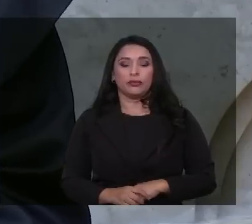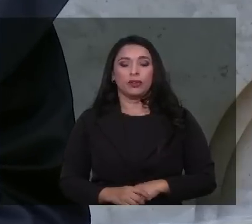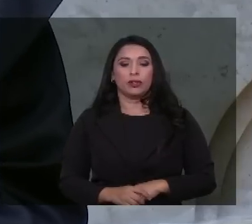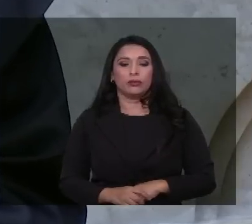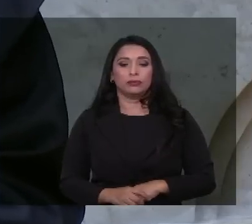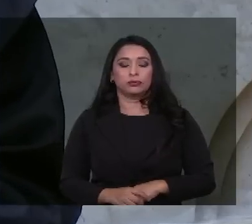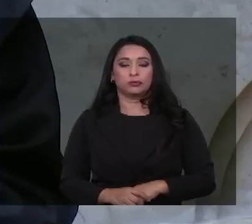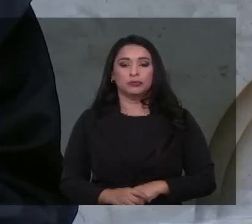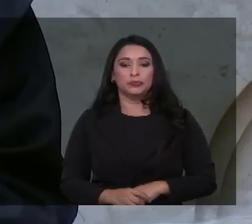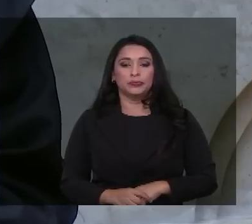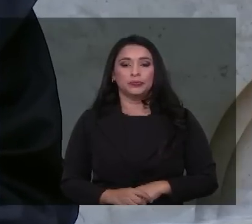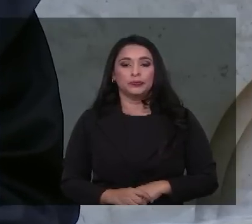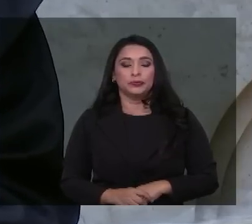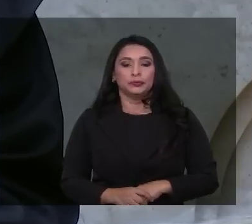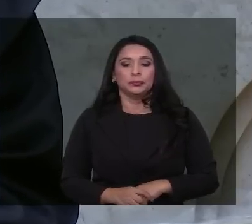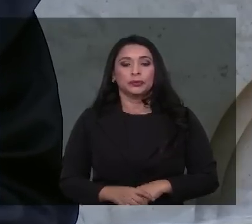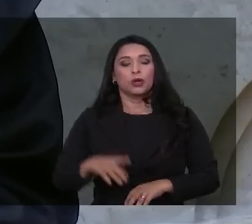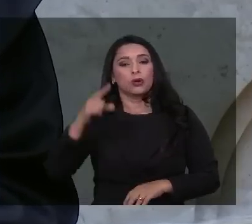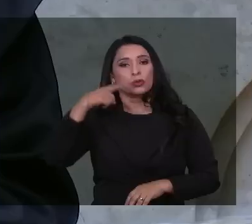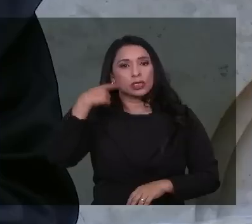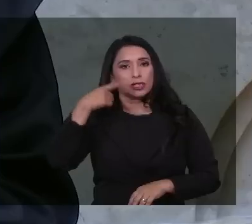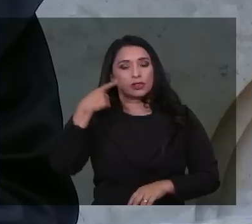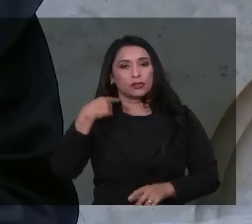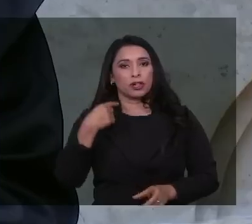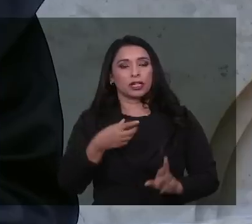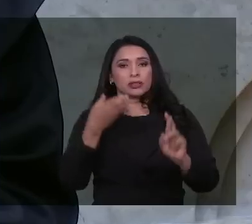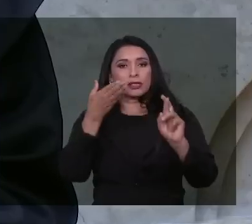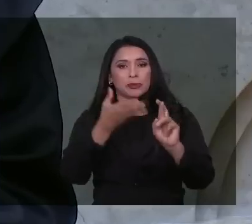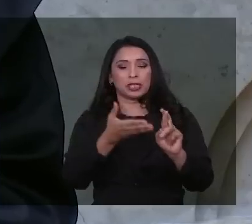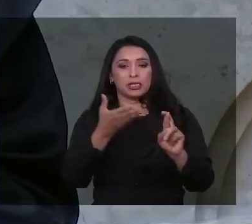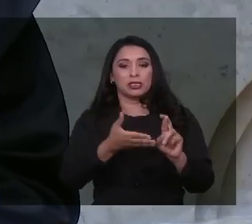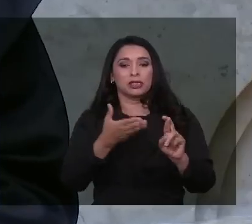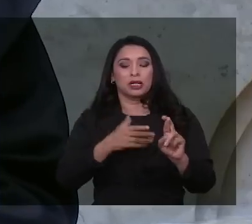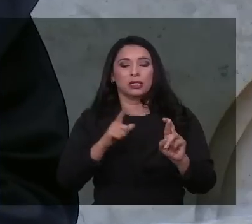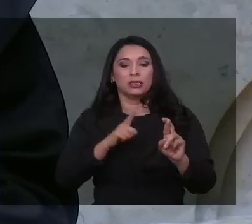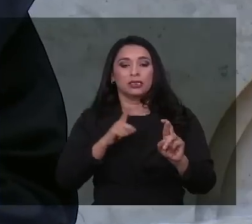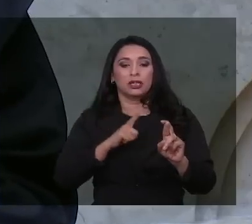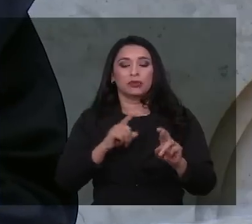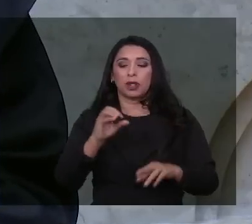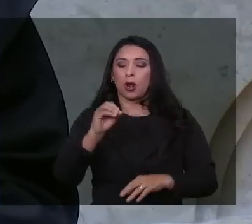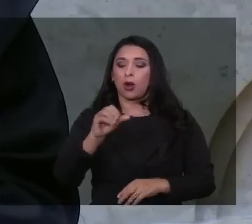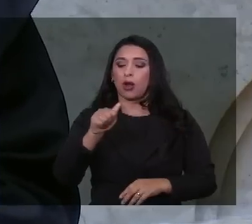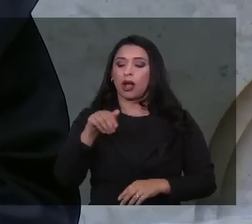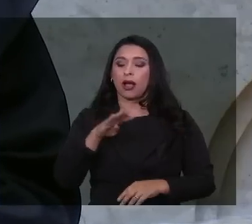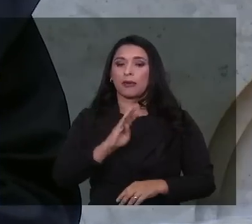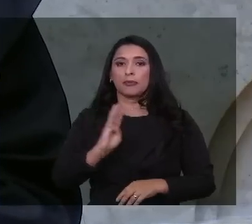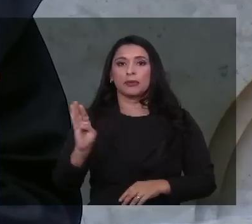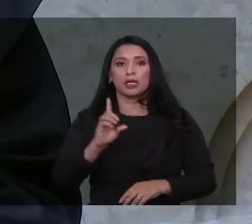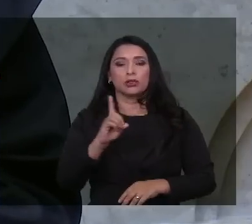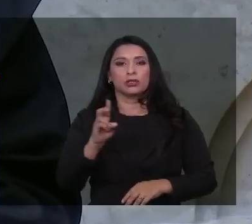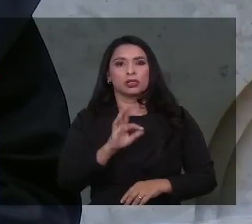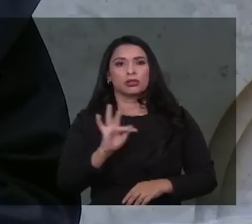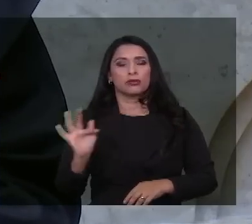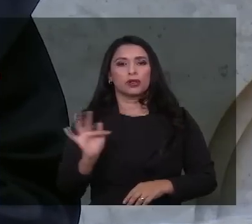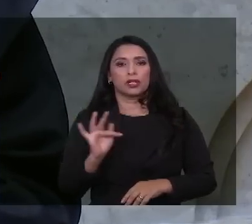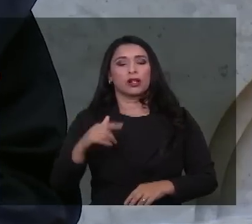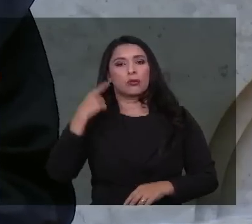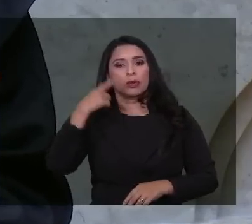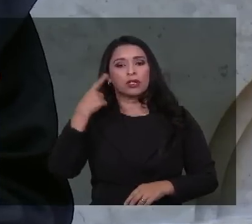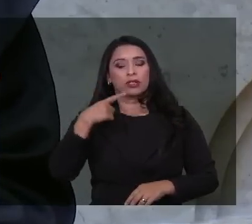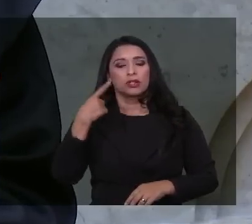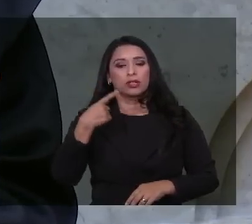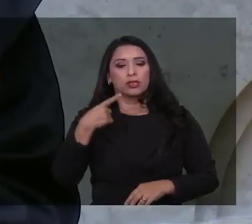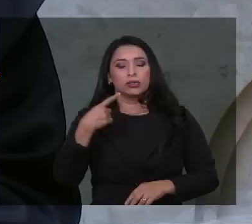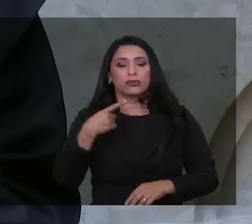advocacia brasileira na pessoa do presidente da seccional da OAB do Distrito Federal, o advogado Délio Lins e